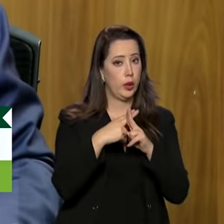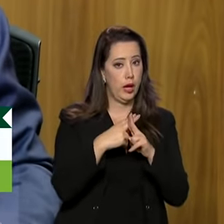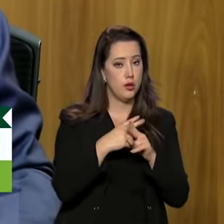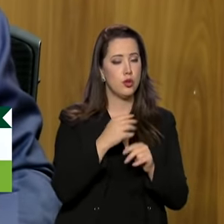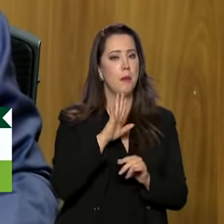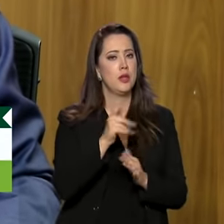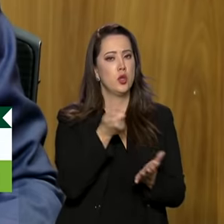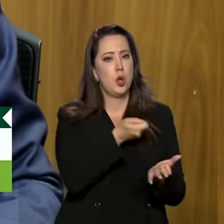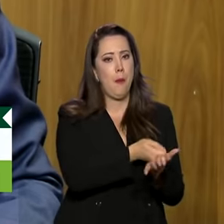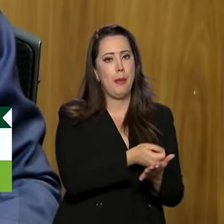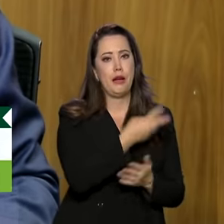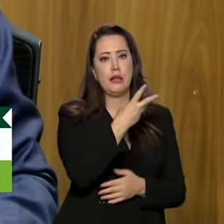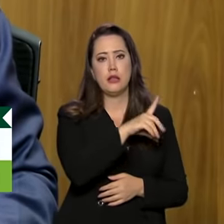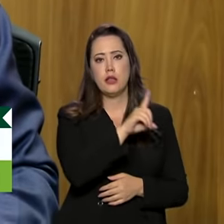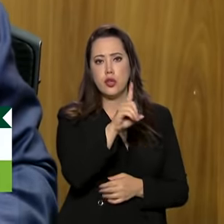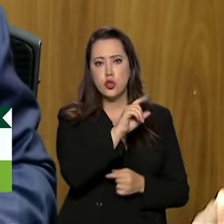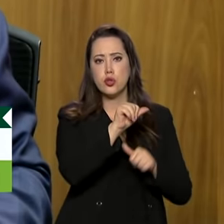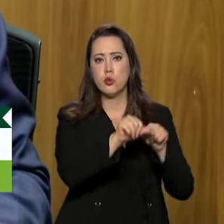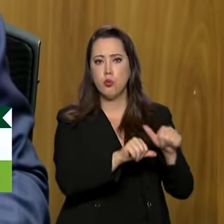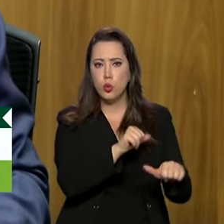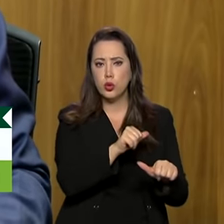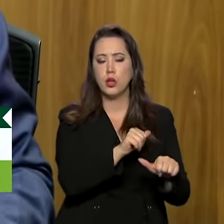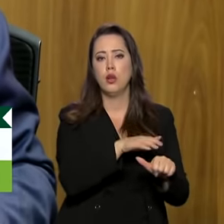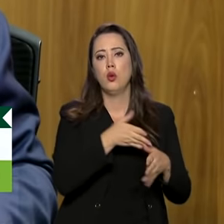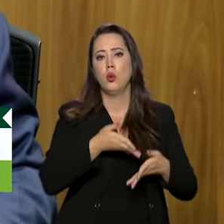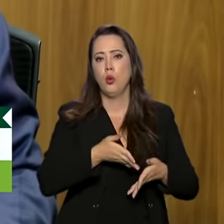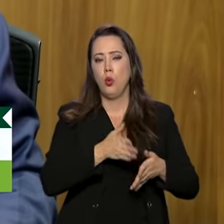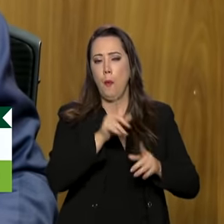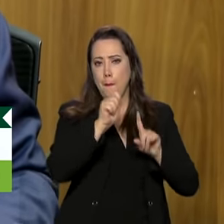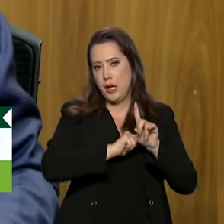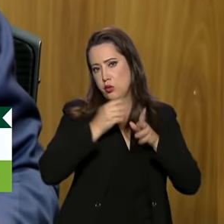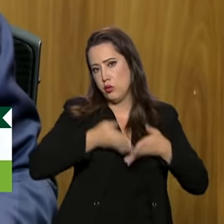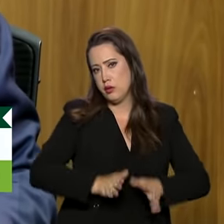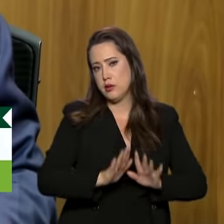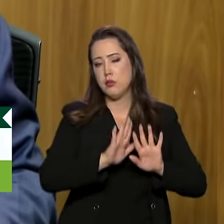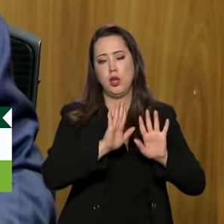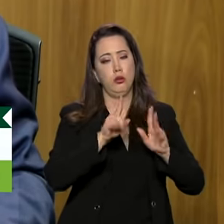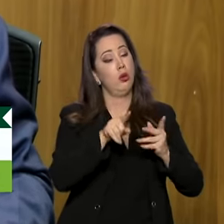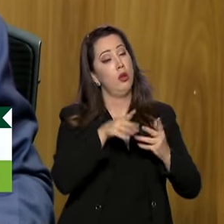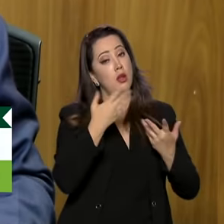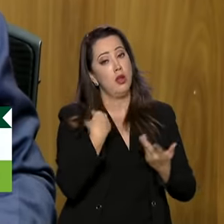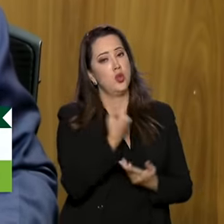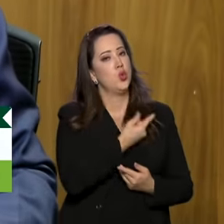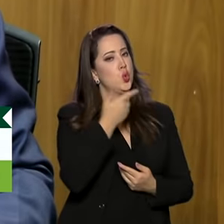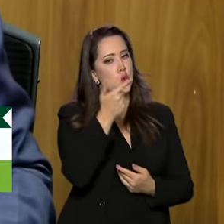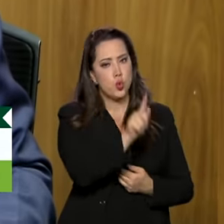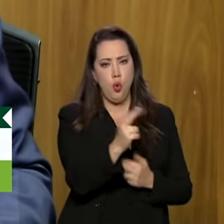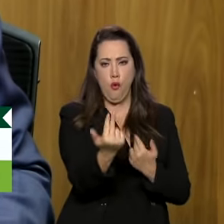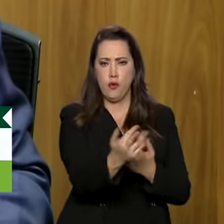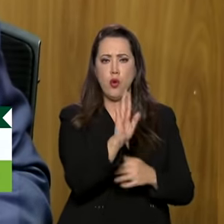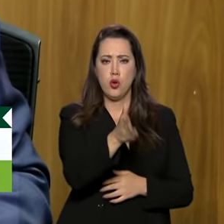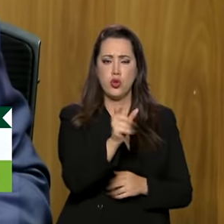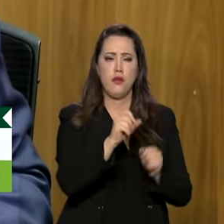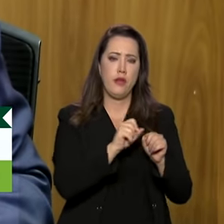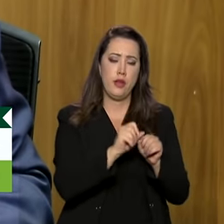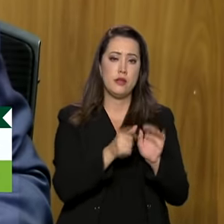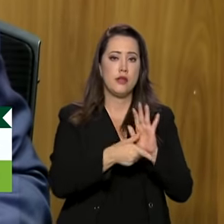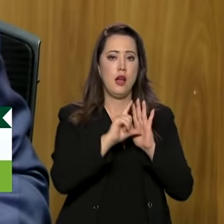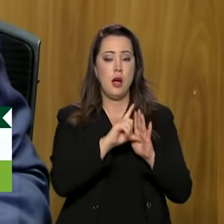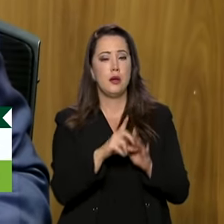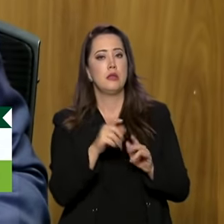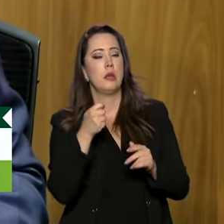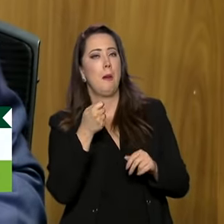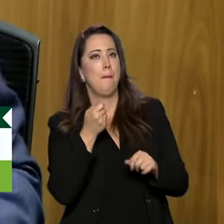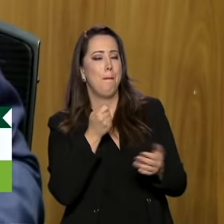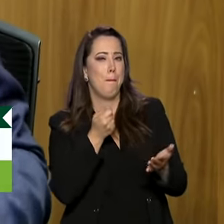pagando a cada três dias úteis de novo com tranquilidade o que nós já fizemos normalmente se pagava